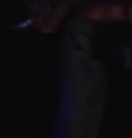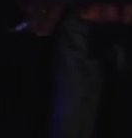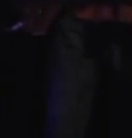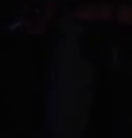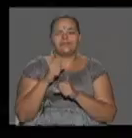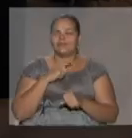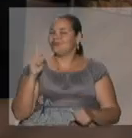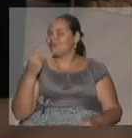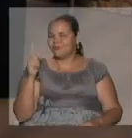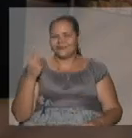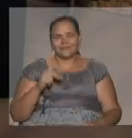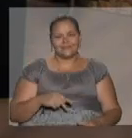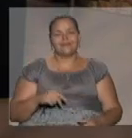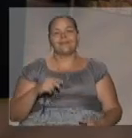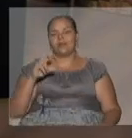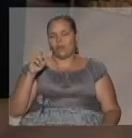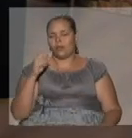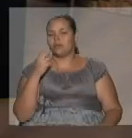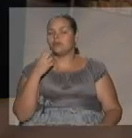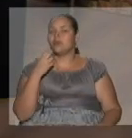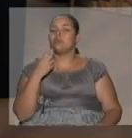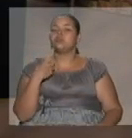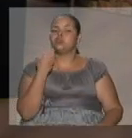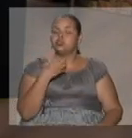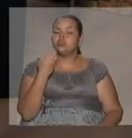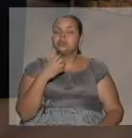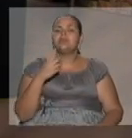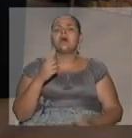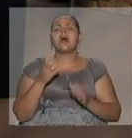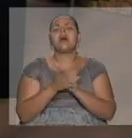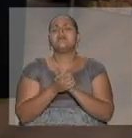voltar. 50 de música e quantos de casado?